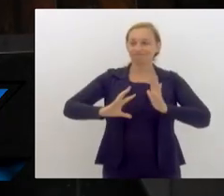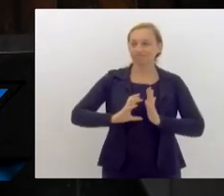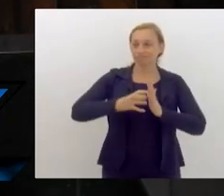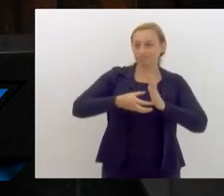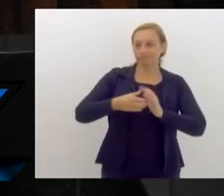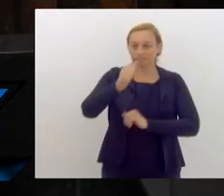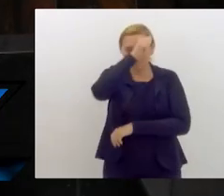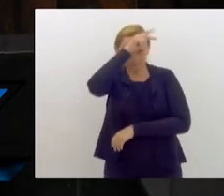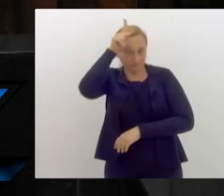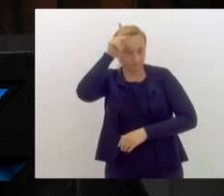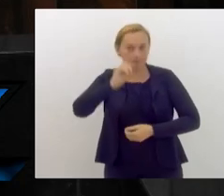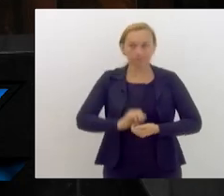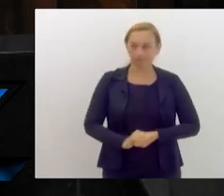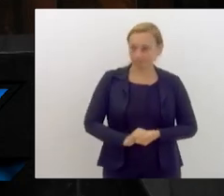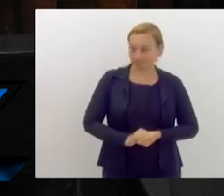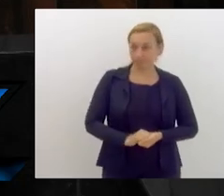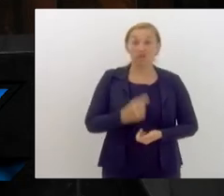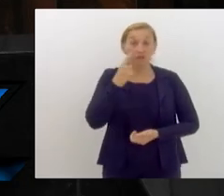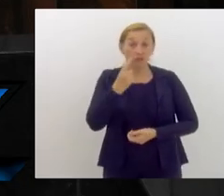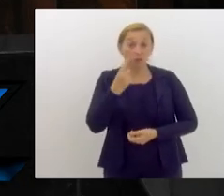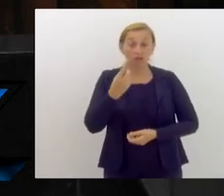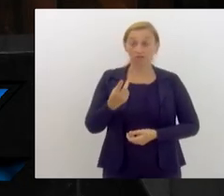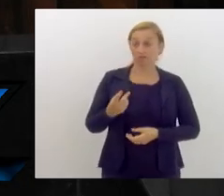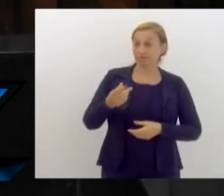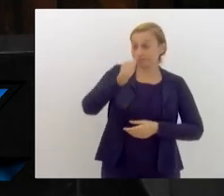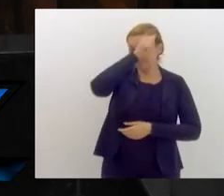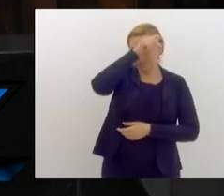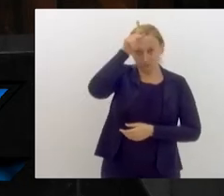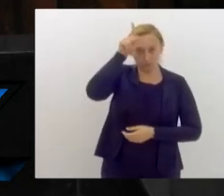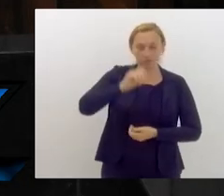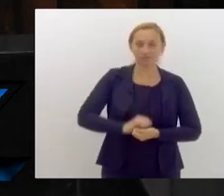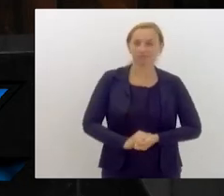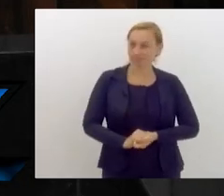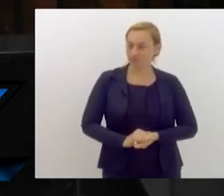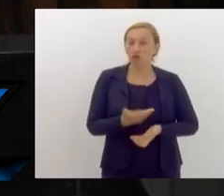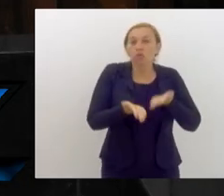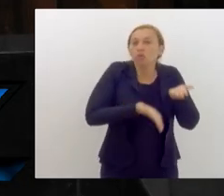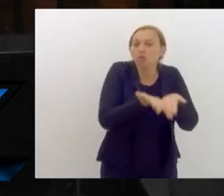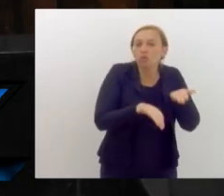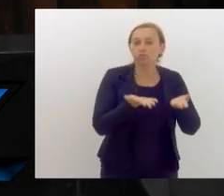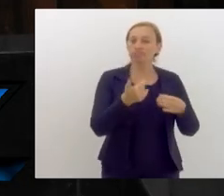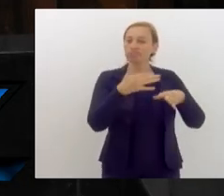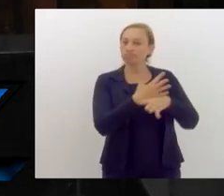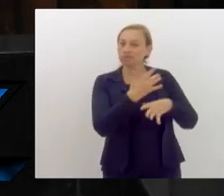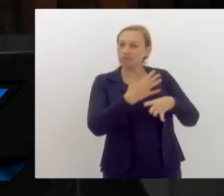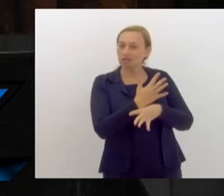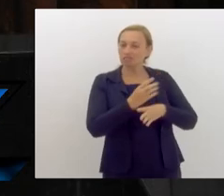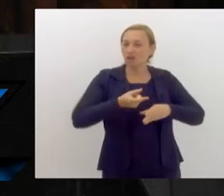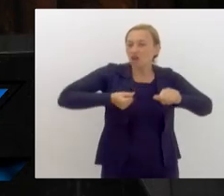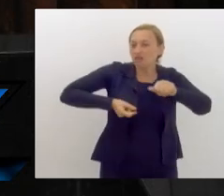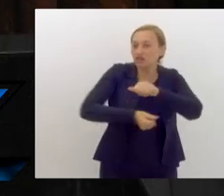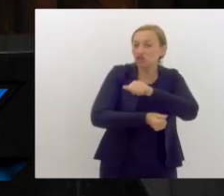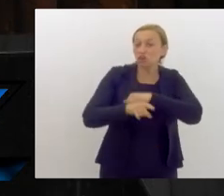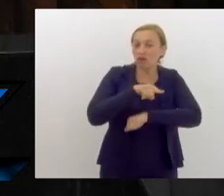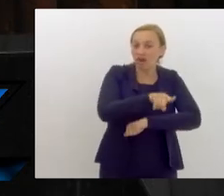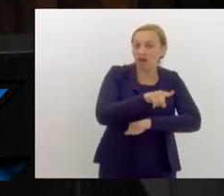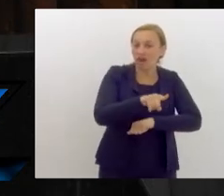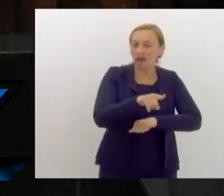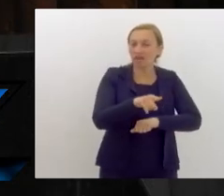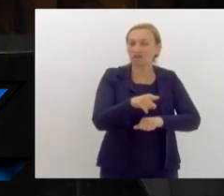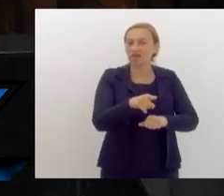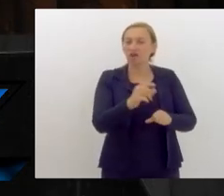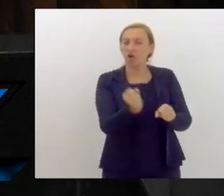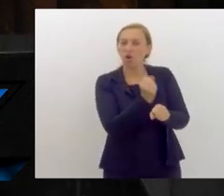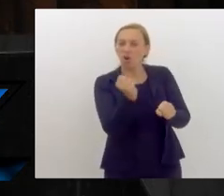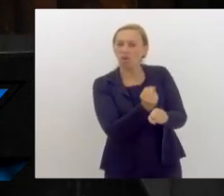prefeito ver o que ele fez com Petrópolis cuidando da cidade investiu lá colocou lá em